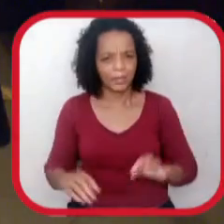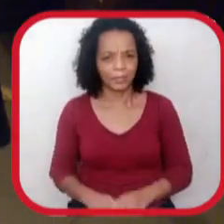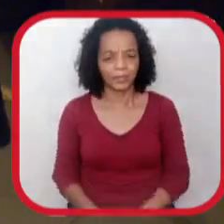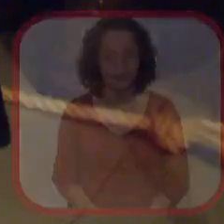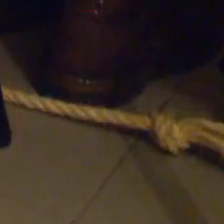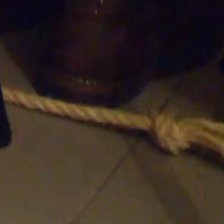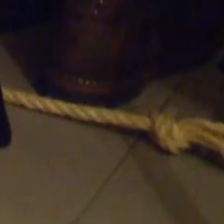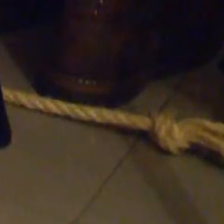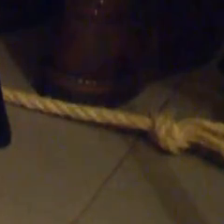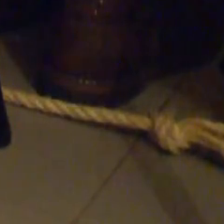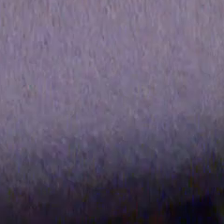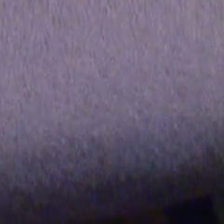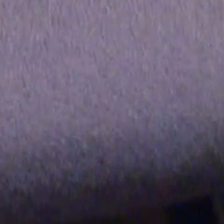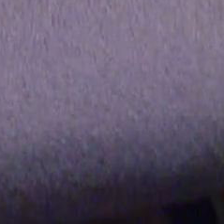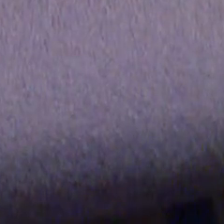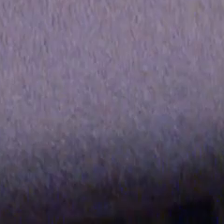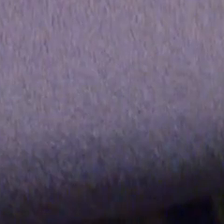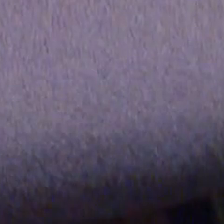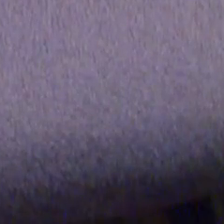magníficos.